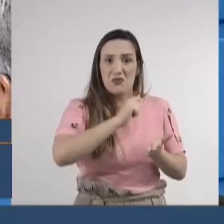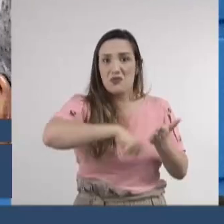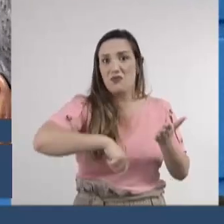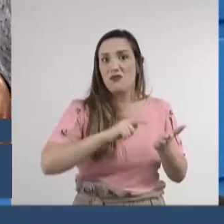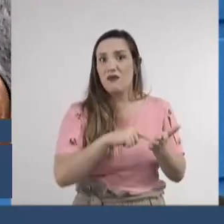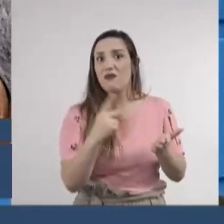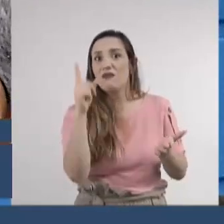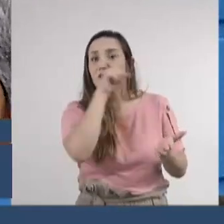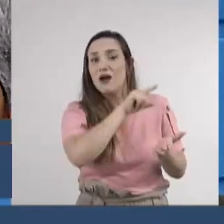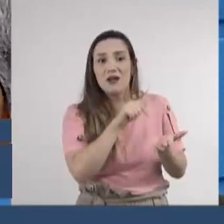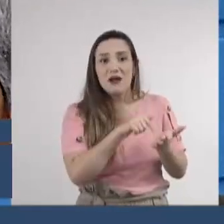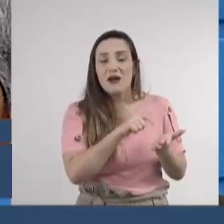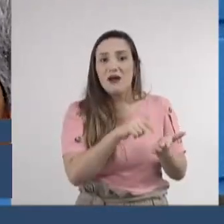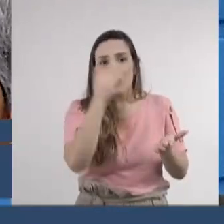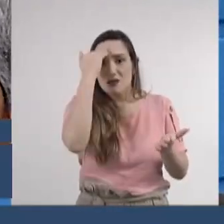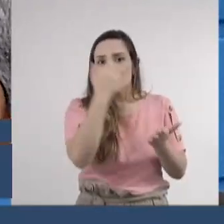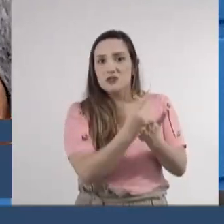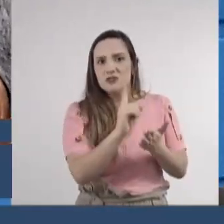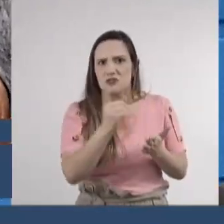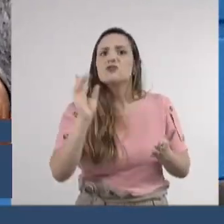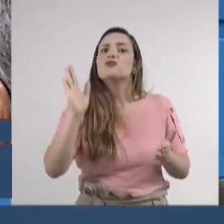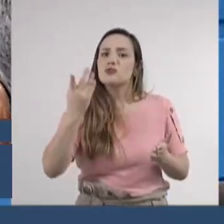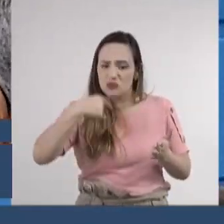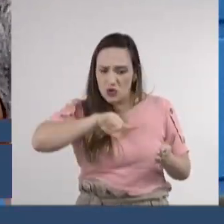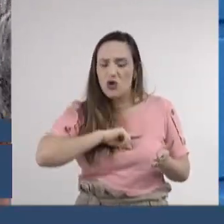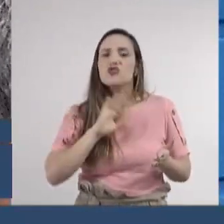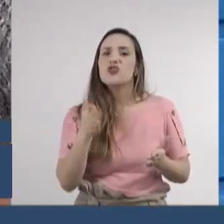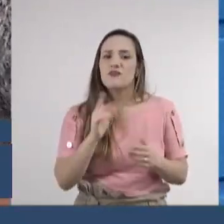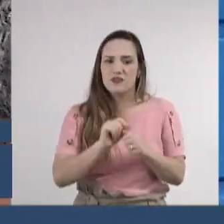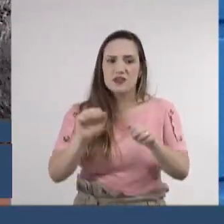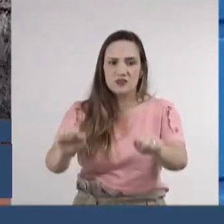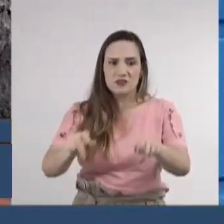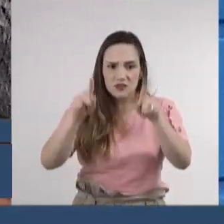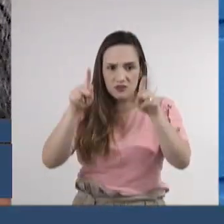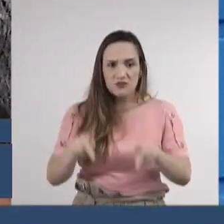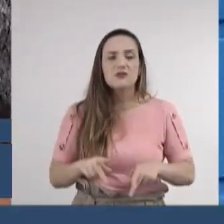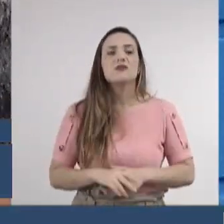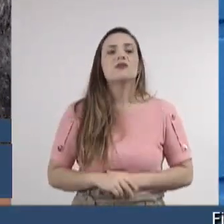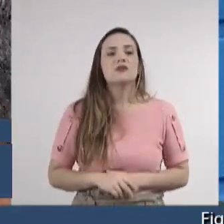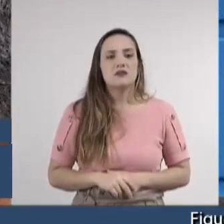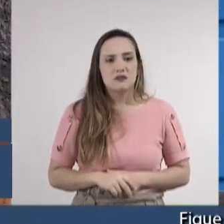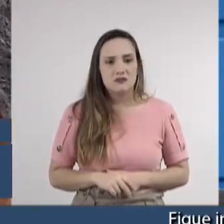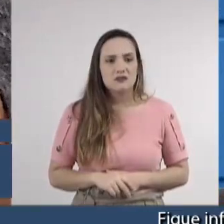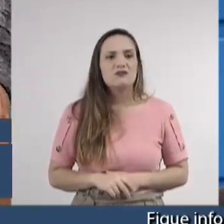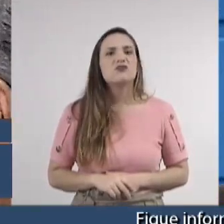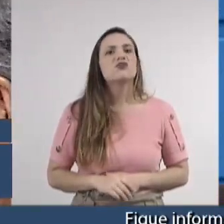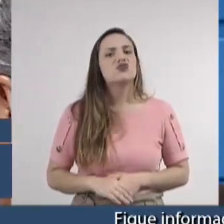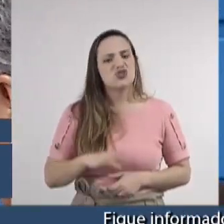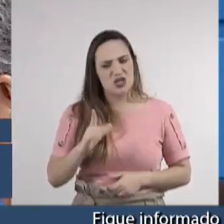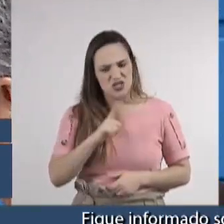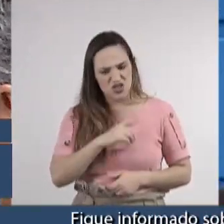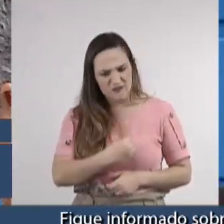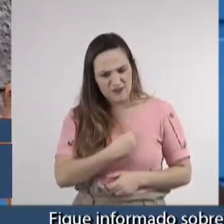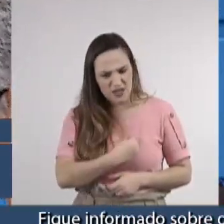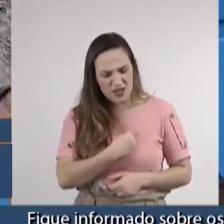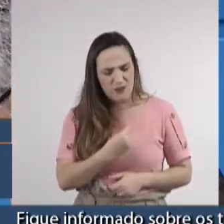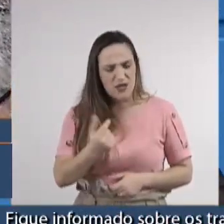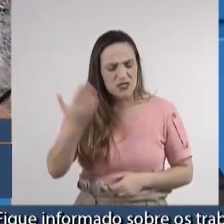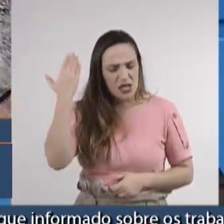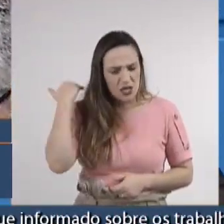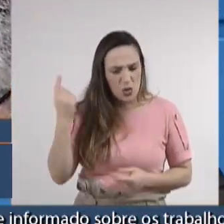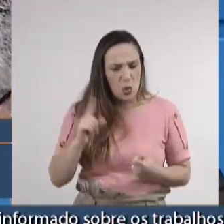frustrados, nós aqui nessa casa fizemos uma audiência pública, compareceu aqui